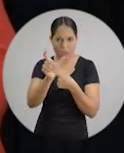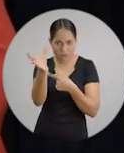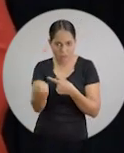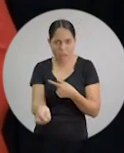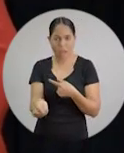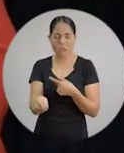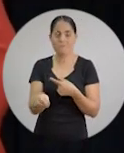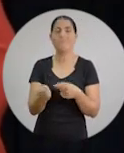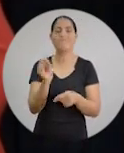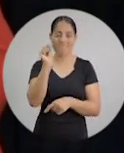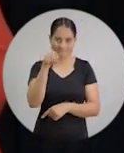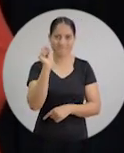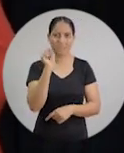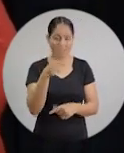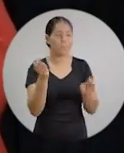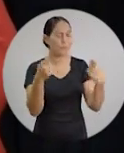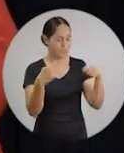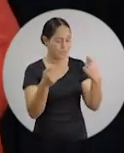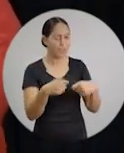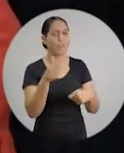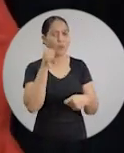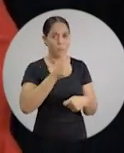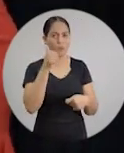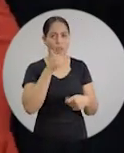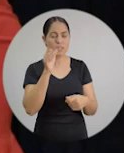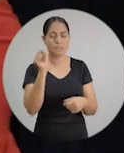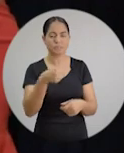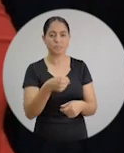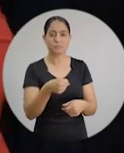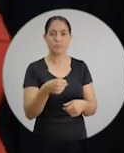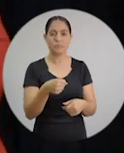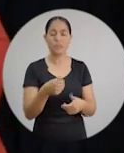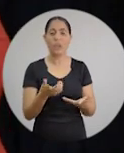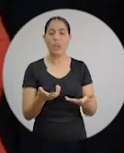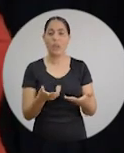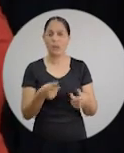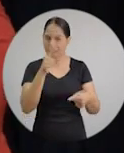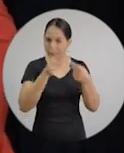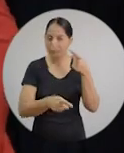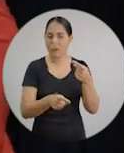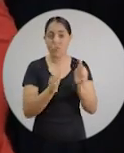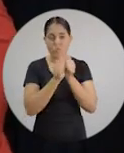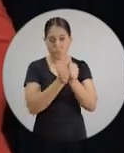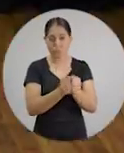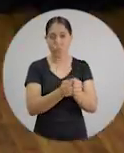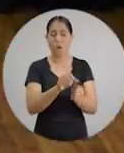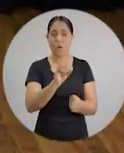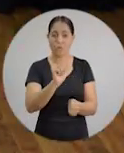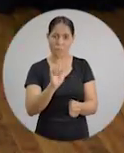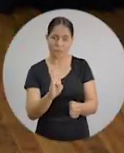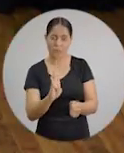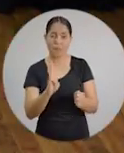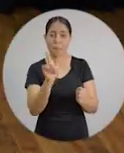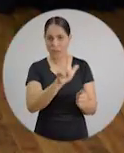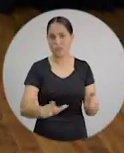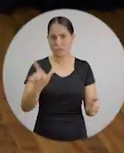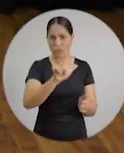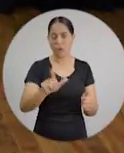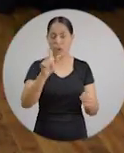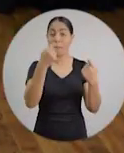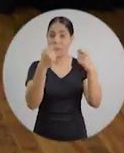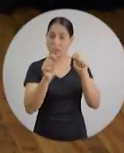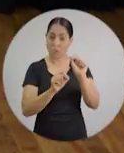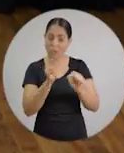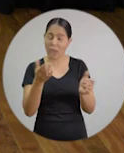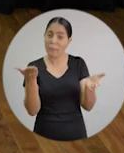esta carteira da OAB para ele? Sim, é possível que ela faça, né, a impugnação junto à OAB, mas como eu disse, claro que o caso vai